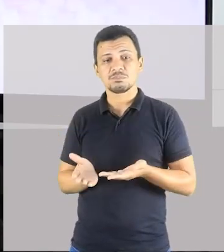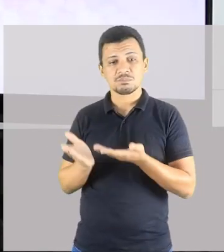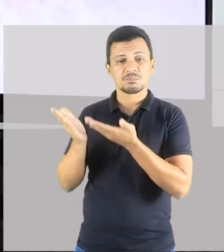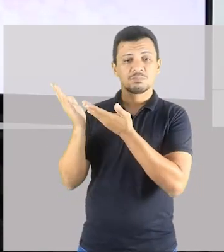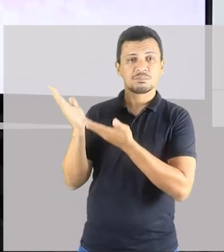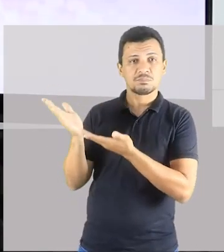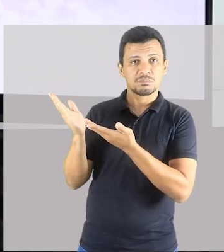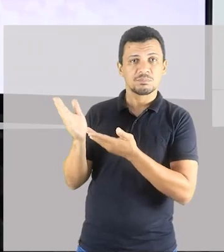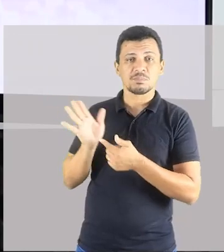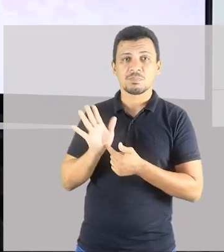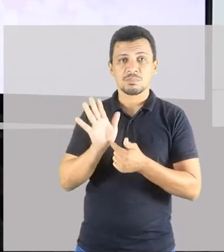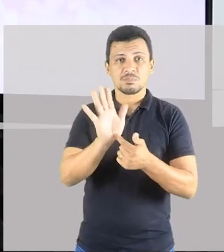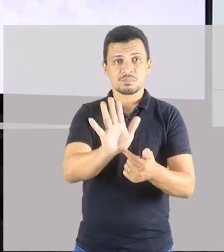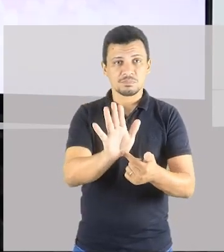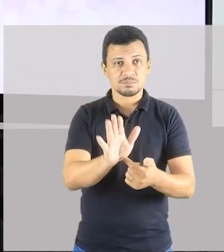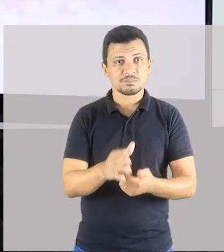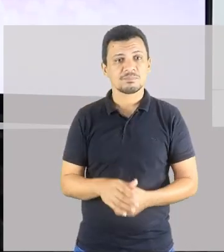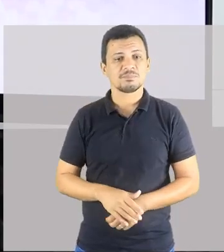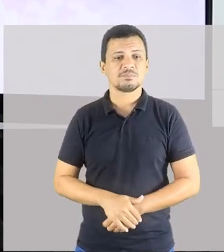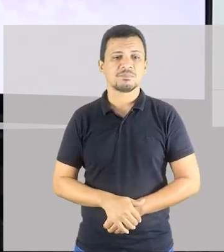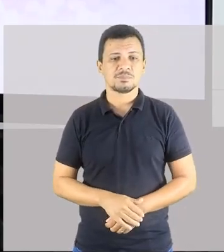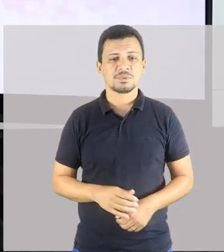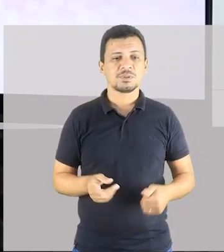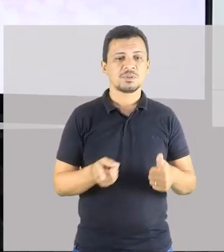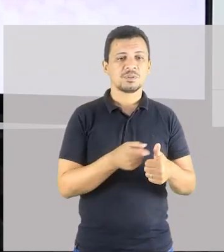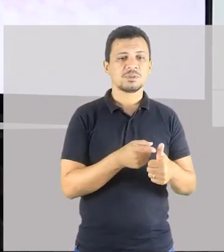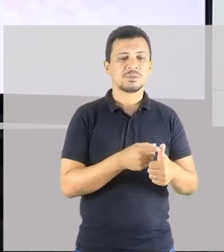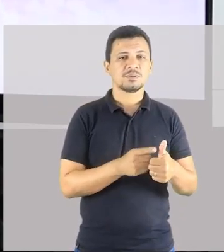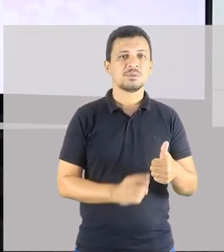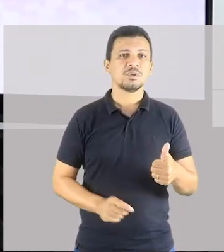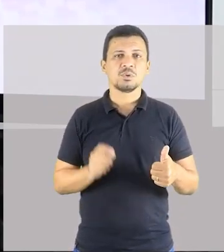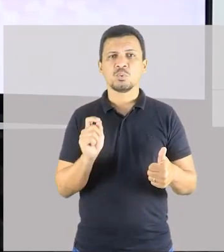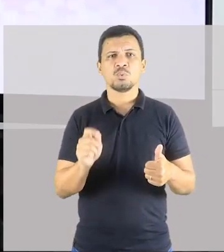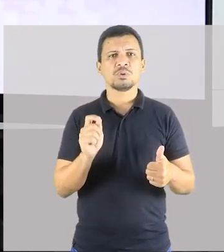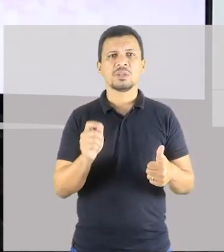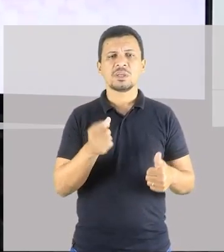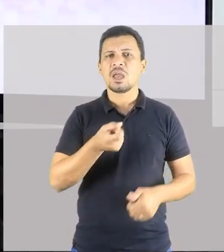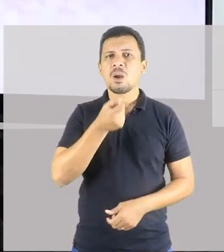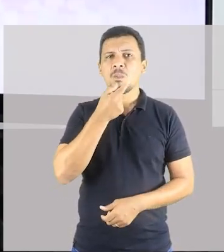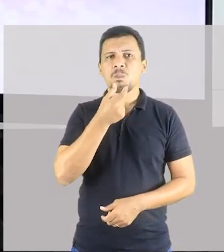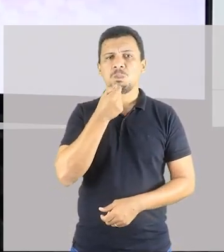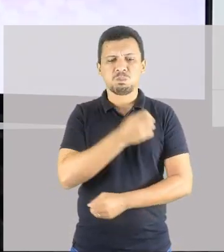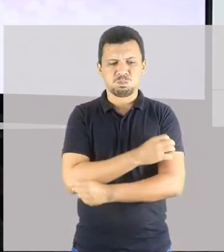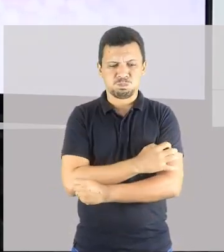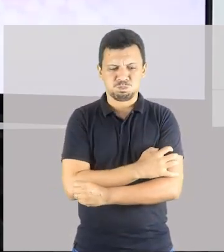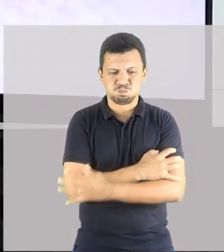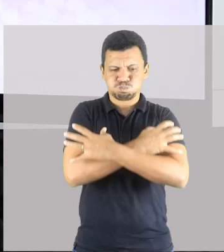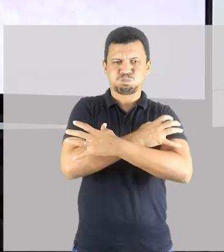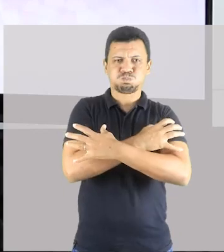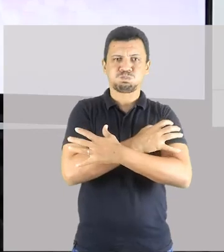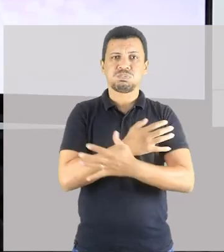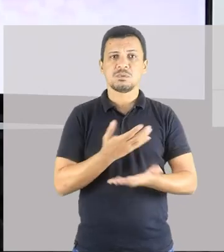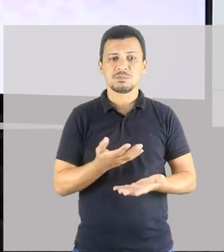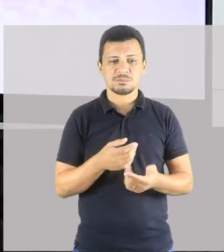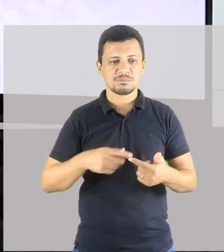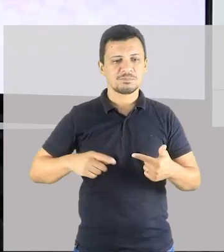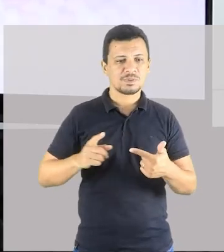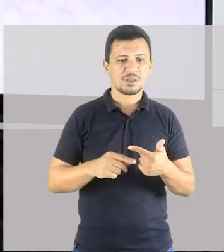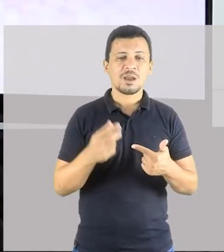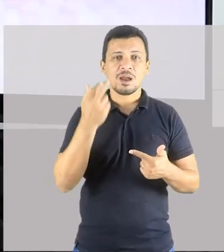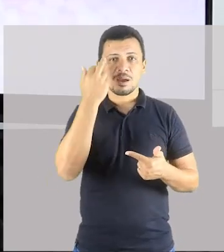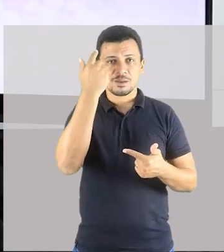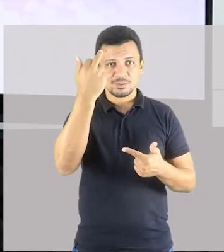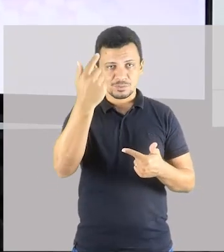gente vai estar apresentando para vocês, que vai ser, a gente vai entender o que são os esteroides anabolizantes, tá bom? A história dos